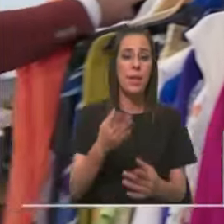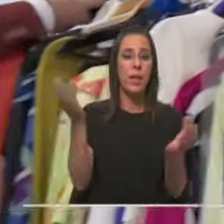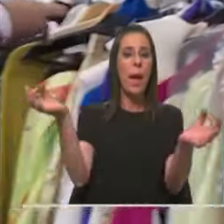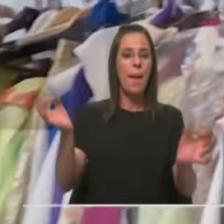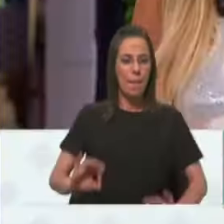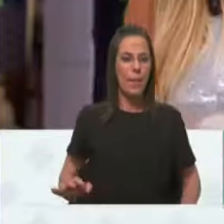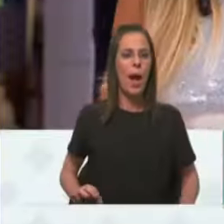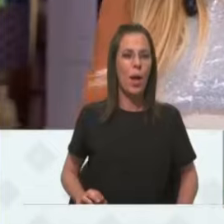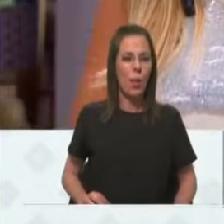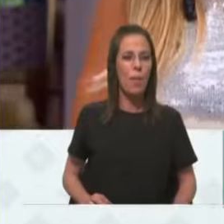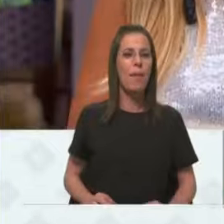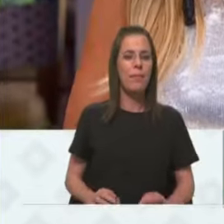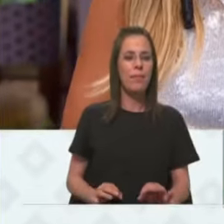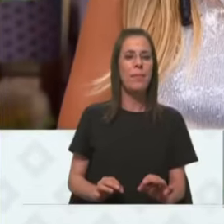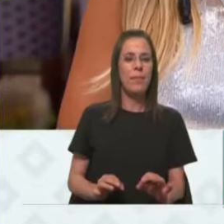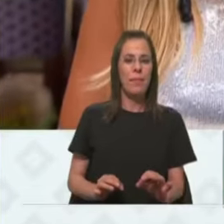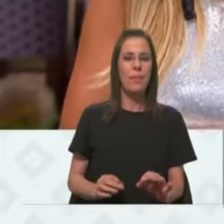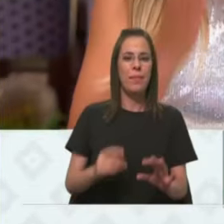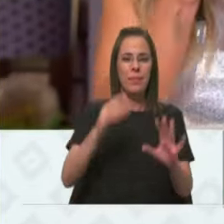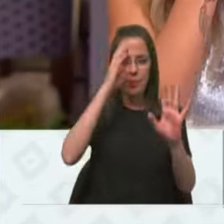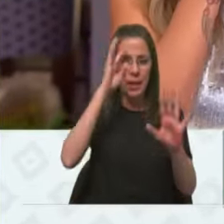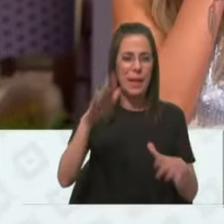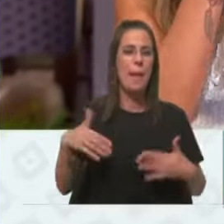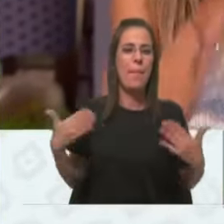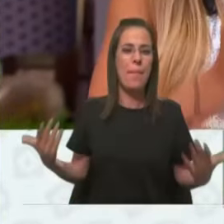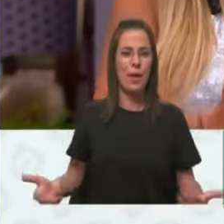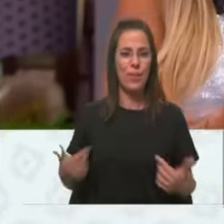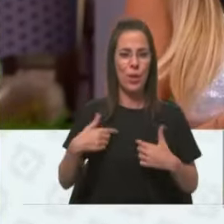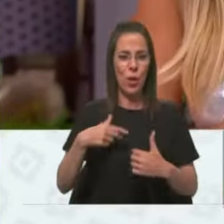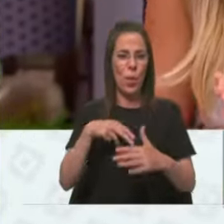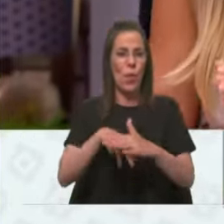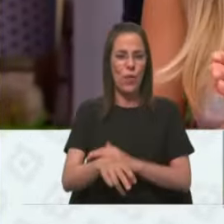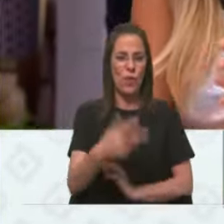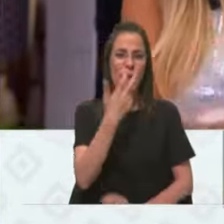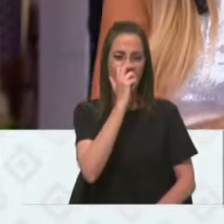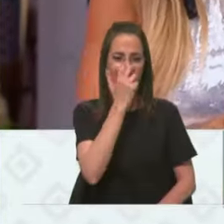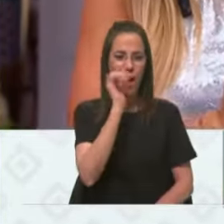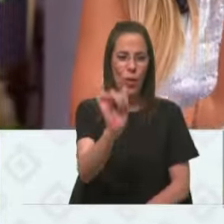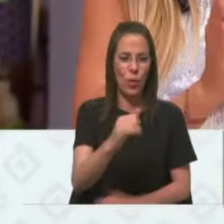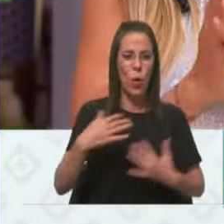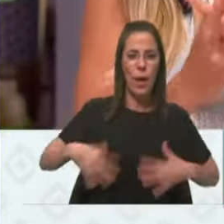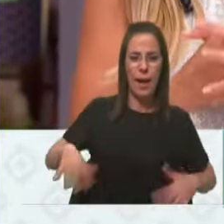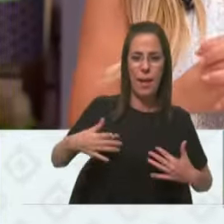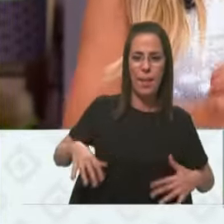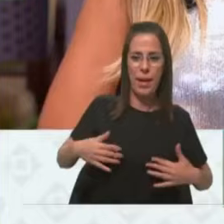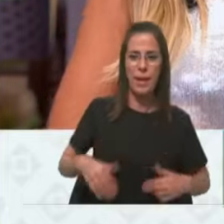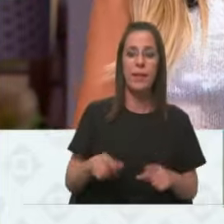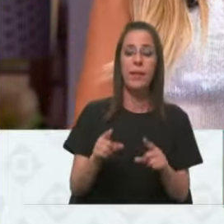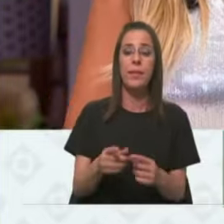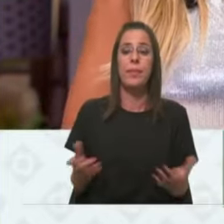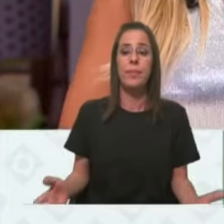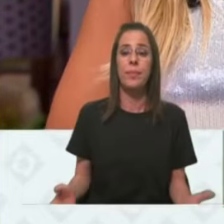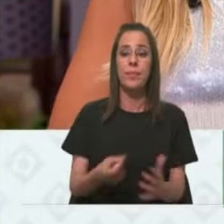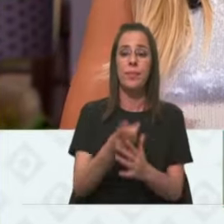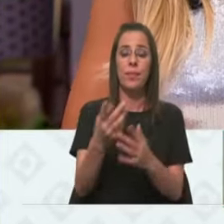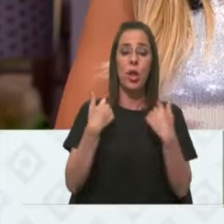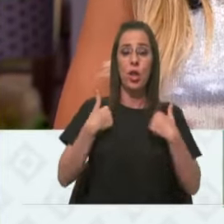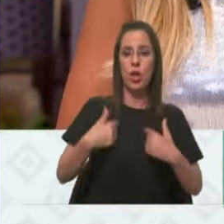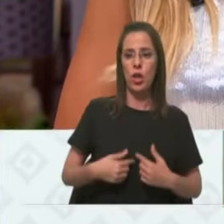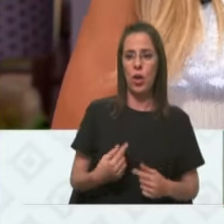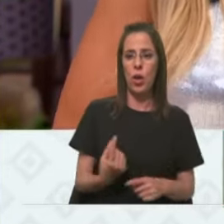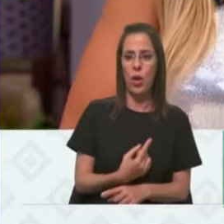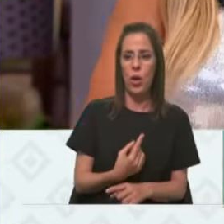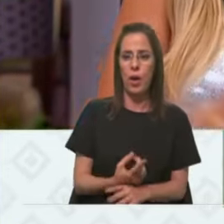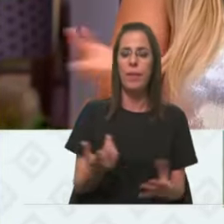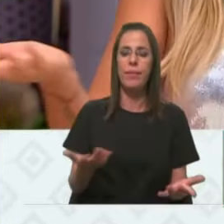arrumarem... Porque imaginaste que eu viria aqui ao teu camarim. Aqui temos então a quantidade de joias